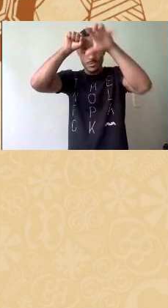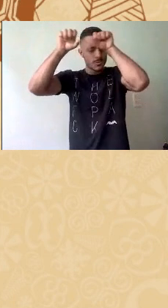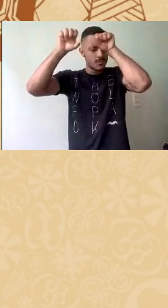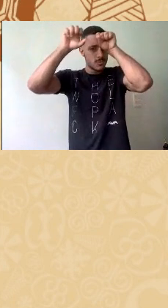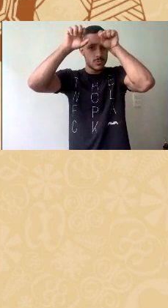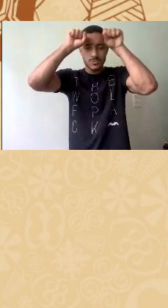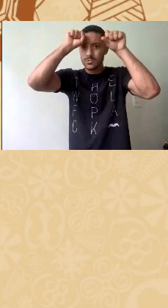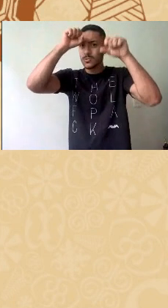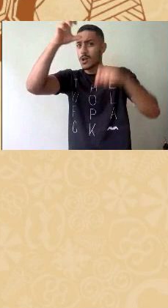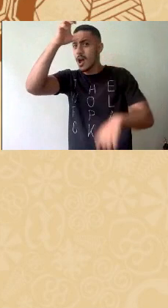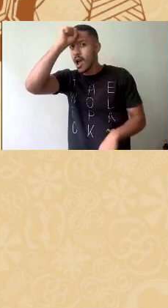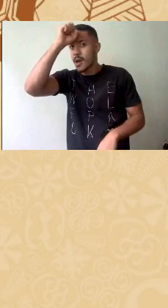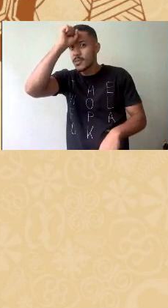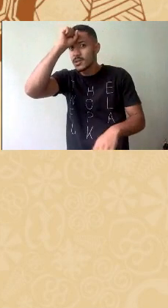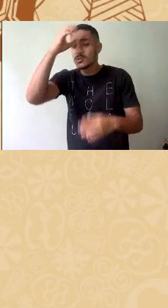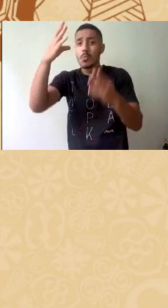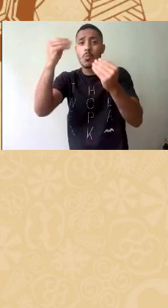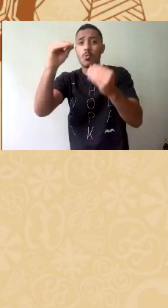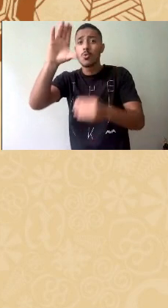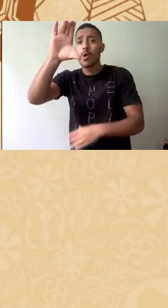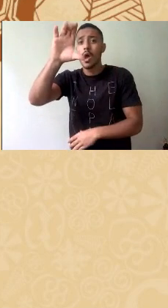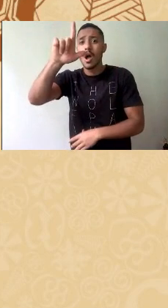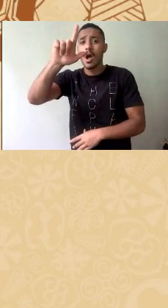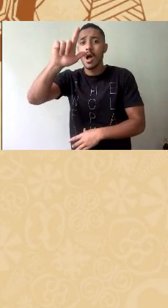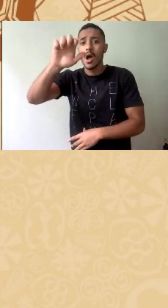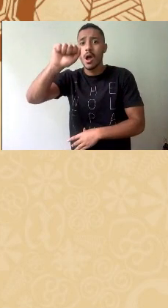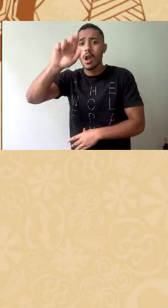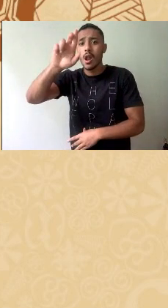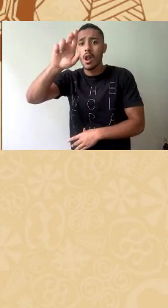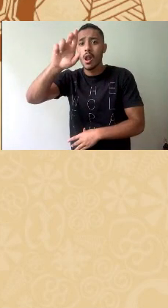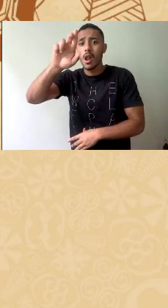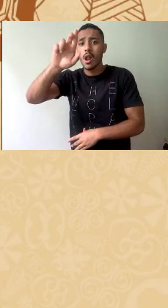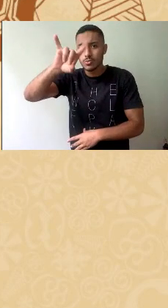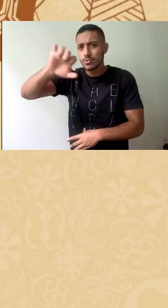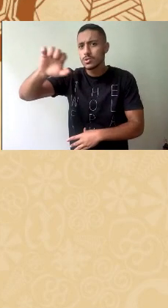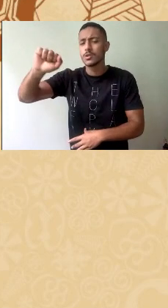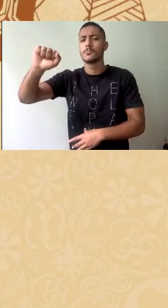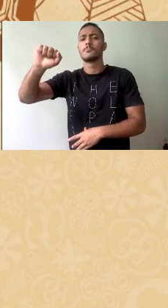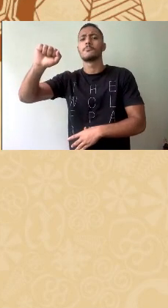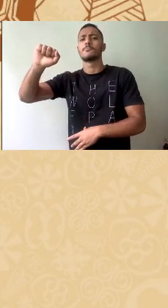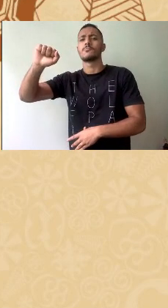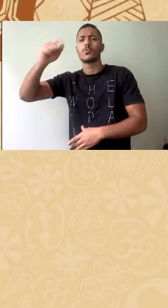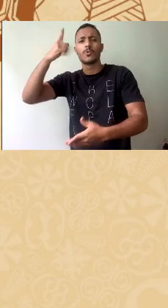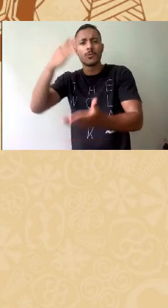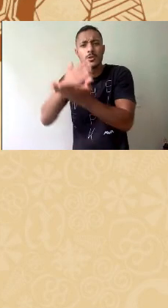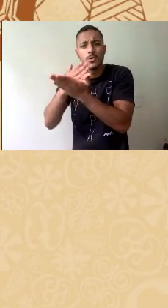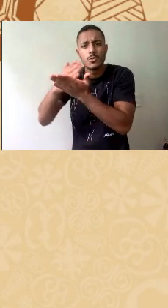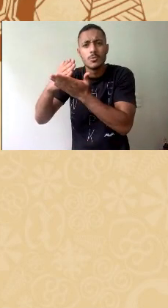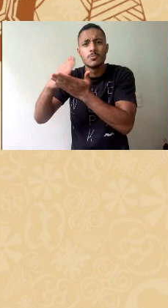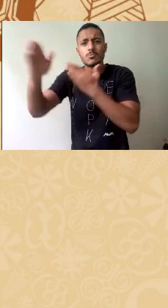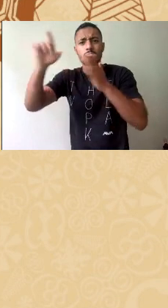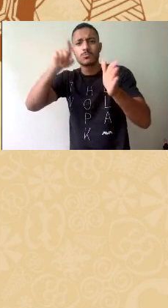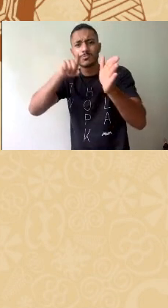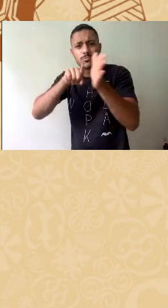aprendi muito com a Cláudia e queria dizer, viu, Rubenilson, que quando você já começou as perguntas, né, como a gente se sentia, eu já